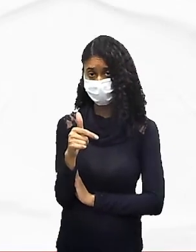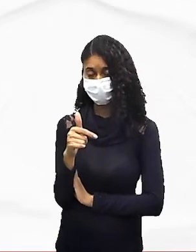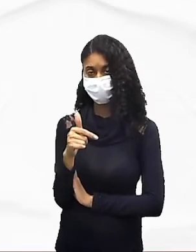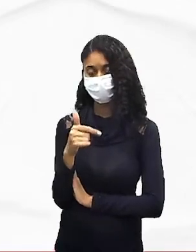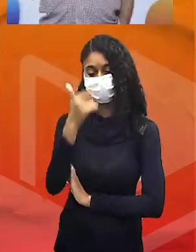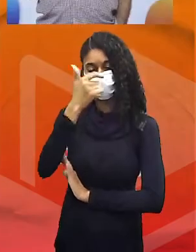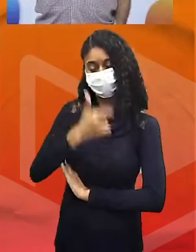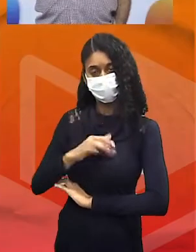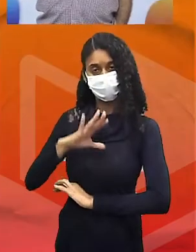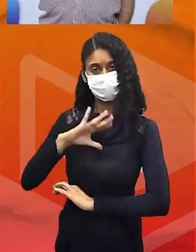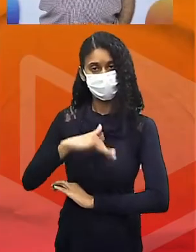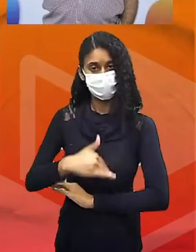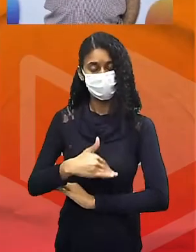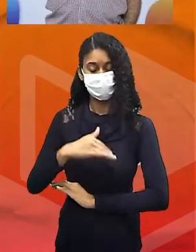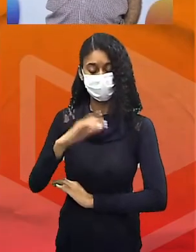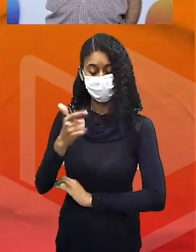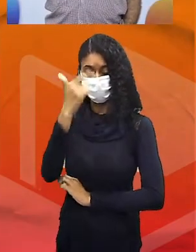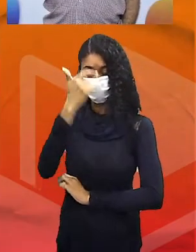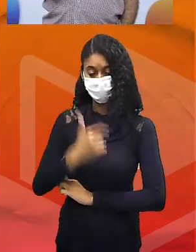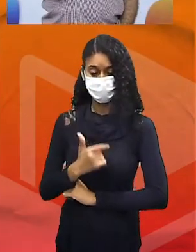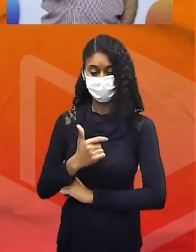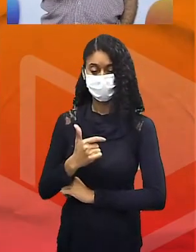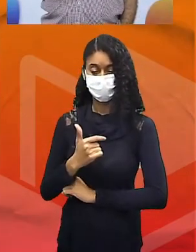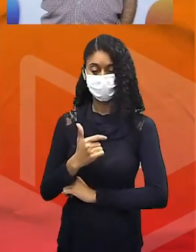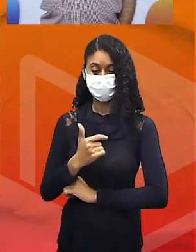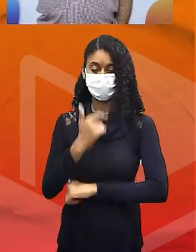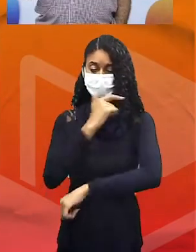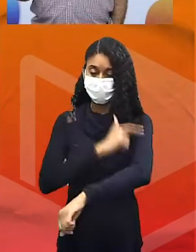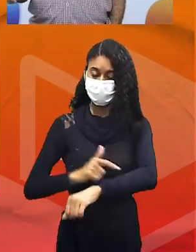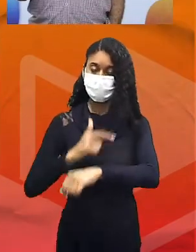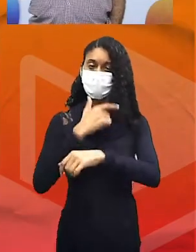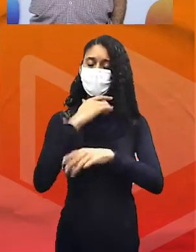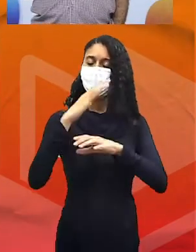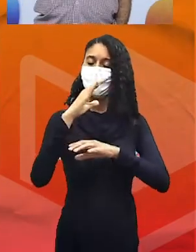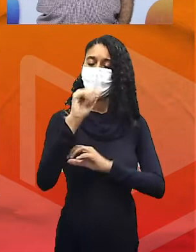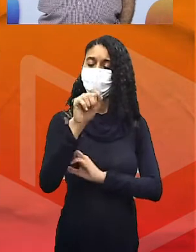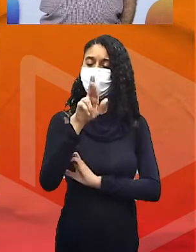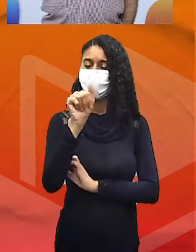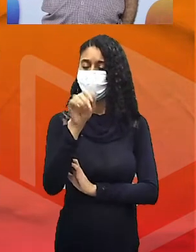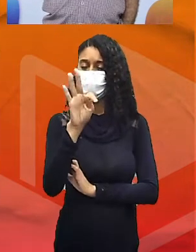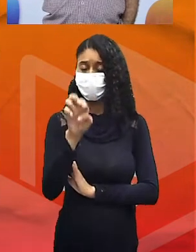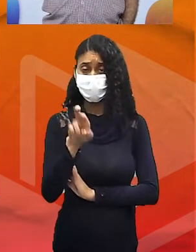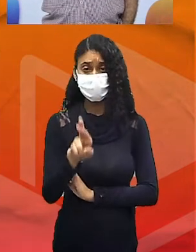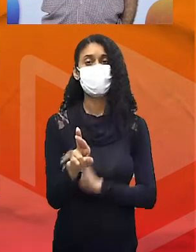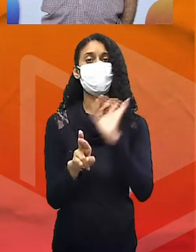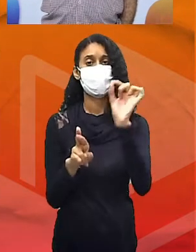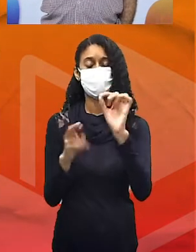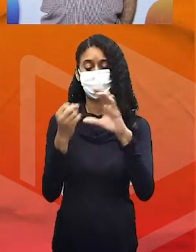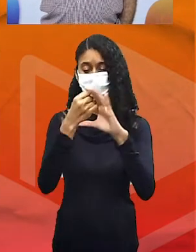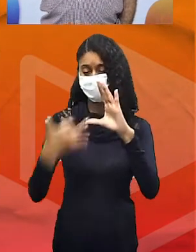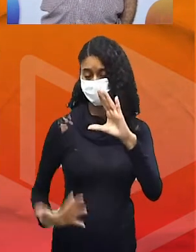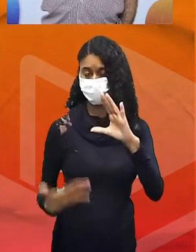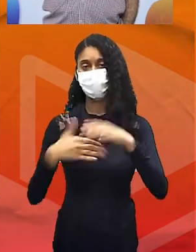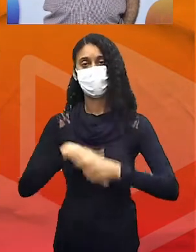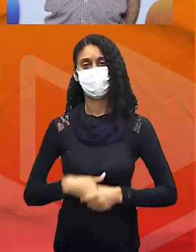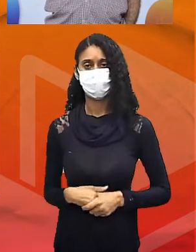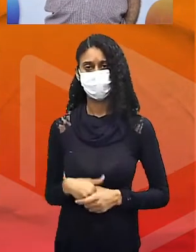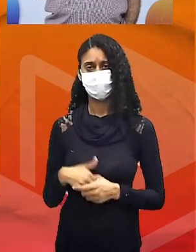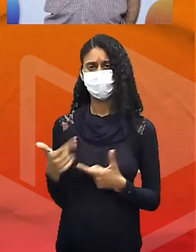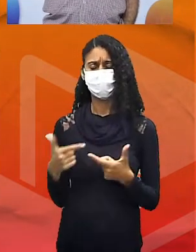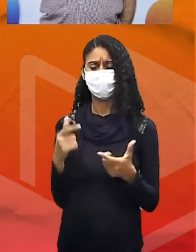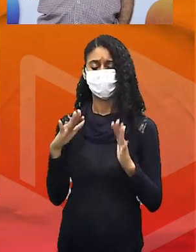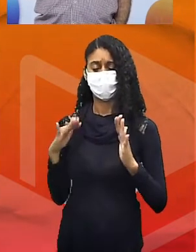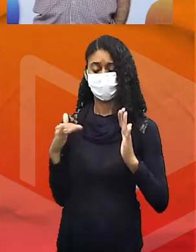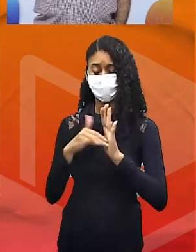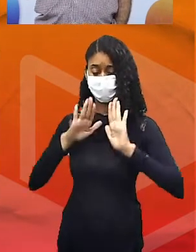Macunaíma, subtítulo Um Herói Sem Nenhum Caráter. Caráter aí significa... característica, nada que o